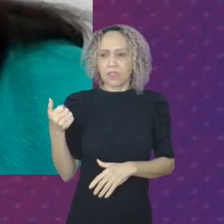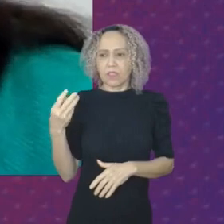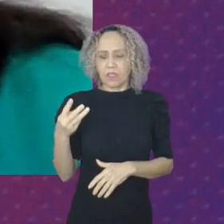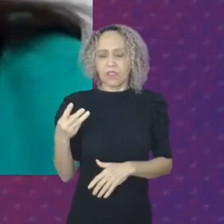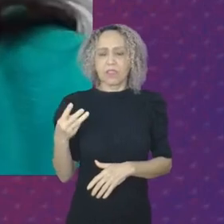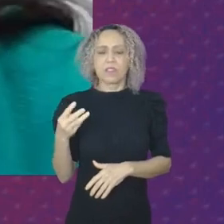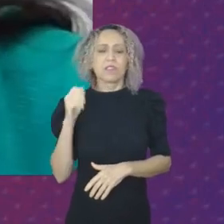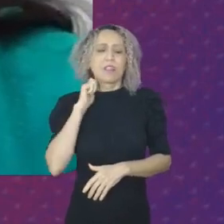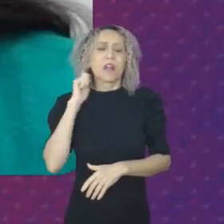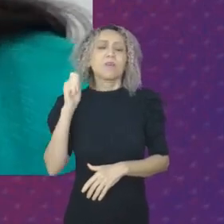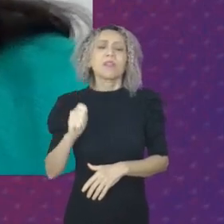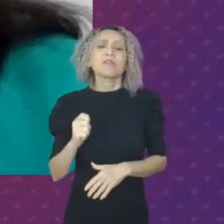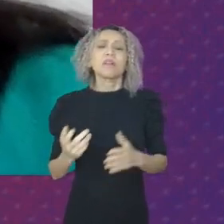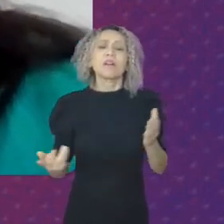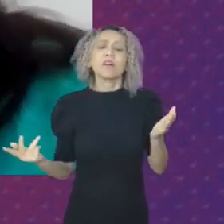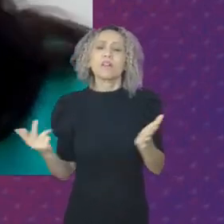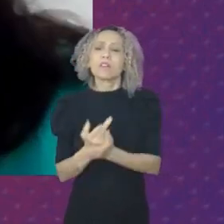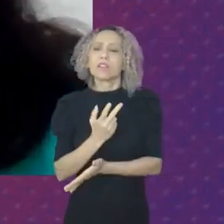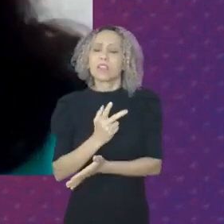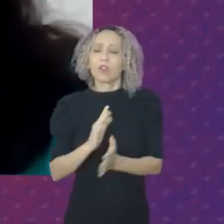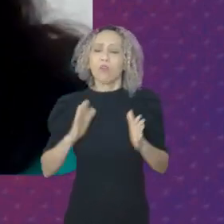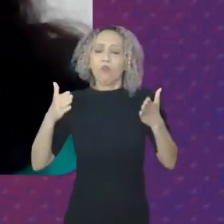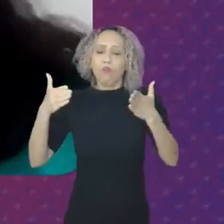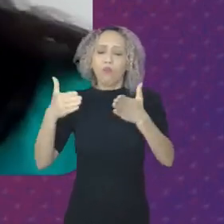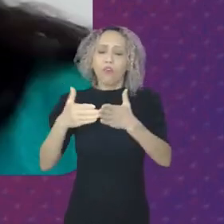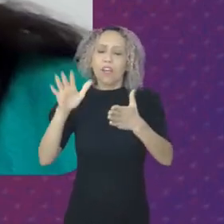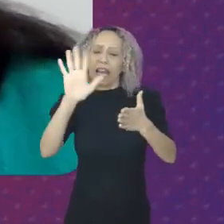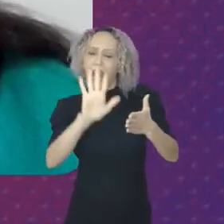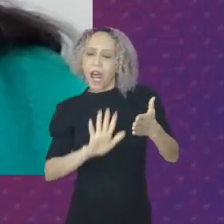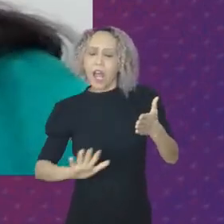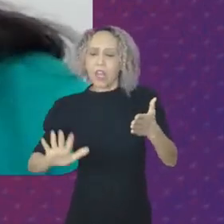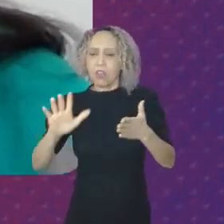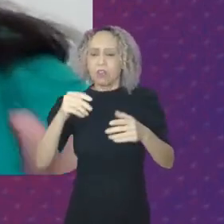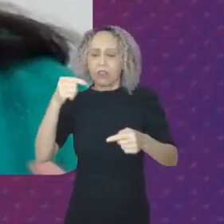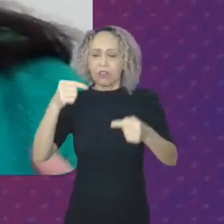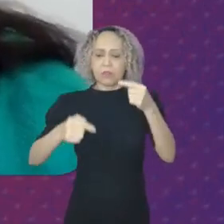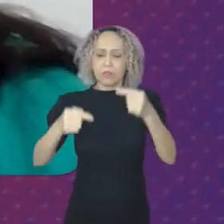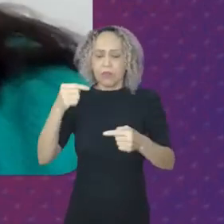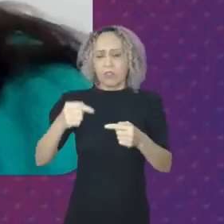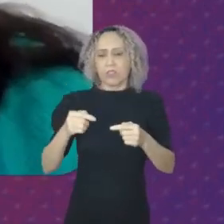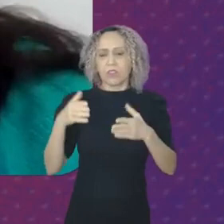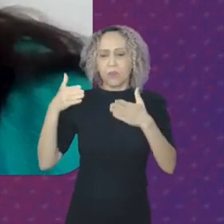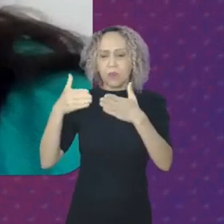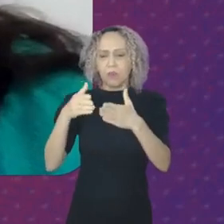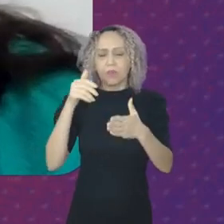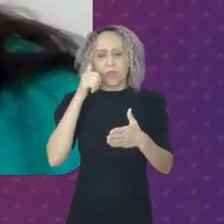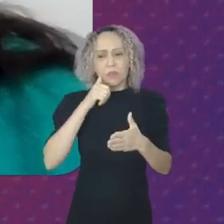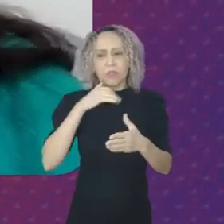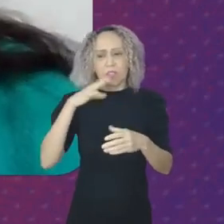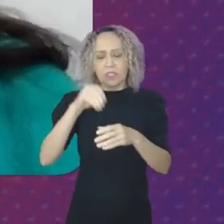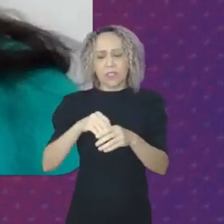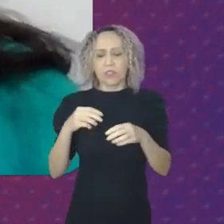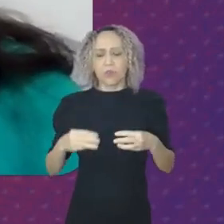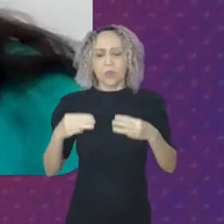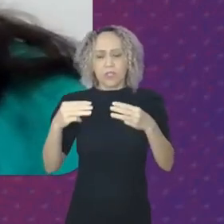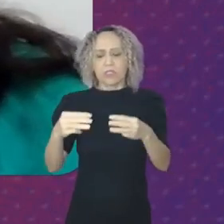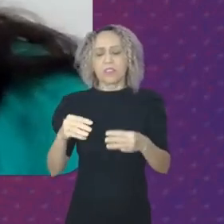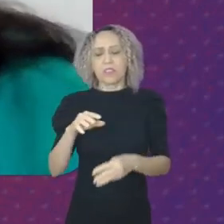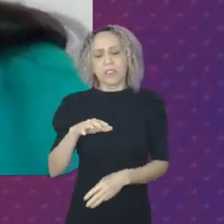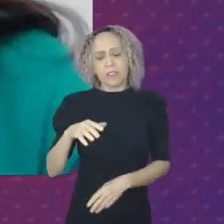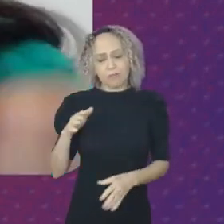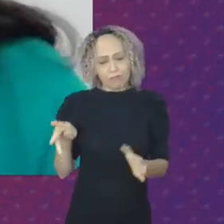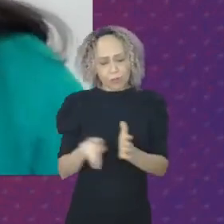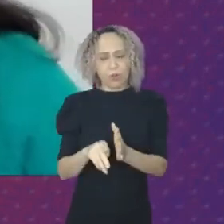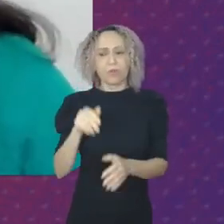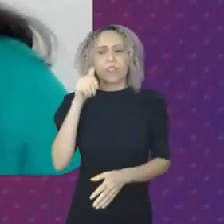um Fórum Nacional de Organismo de Política para as Mulheres, né? O Ministério das Mulheres já deu o pontapé inicial realizando